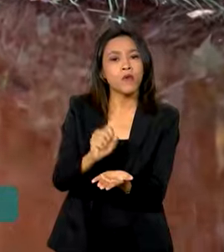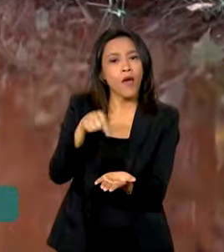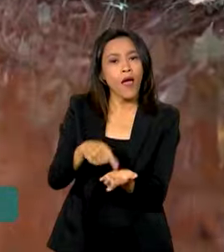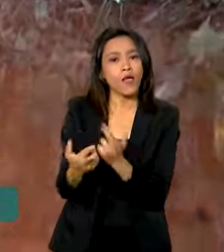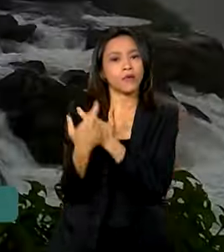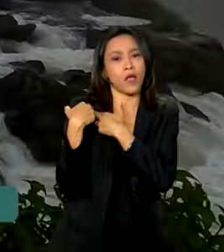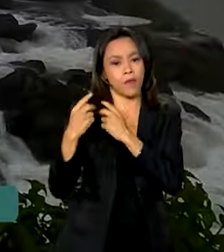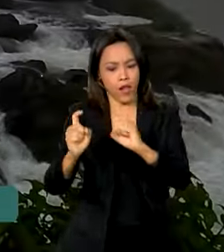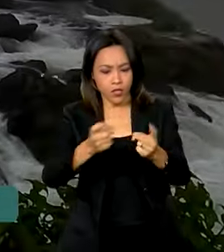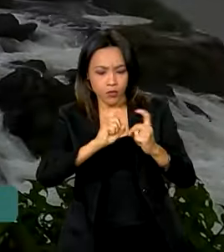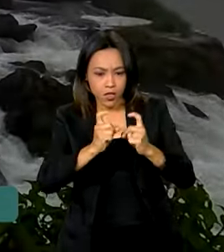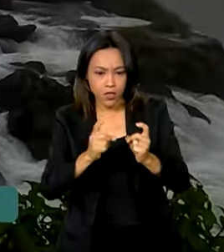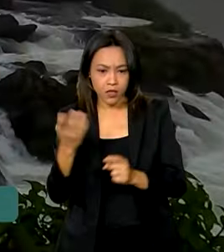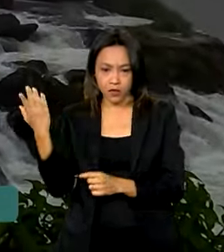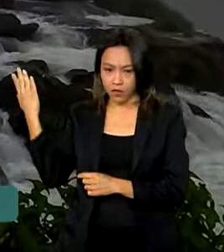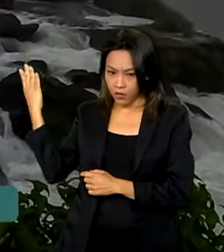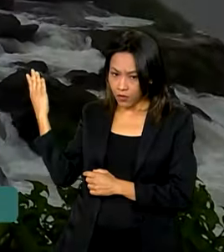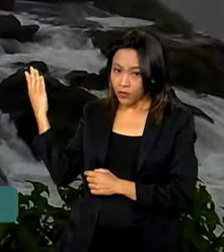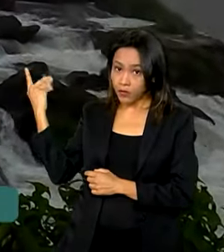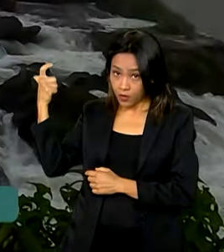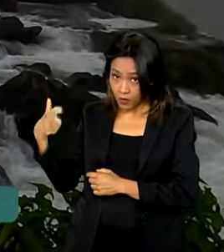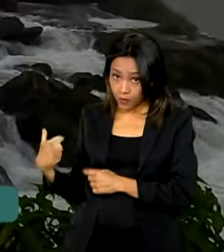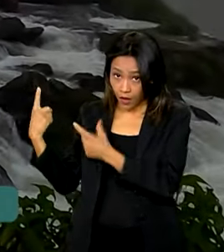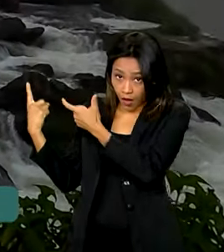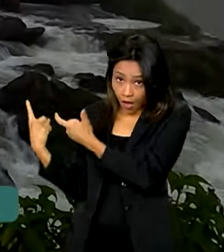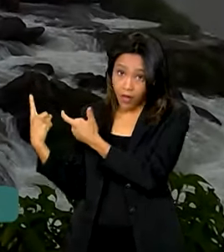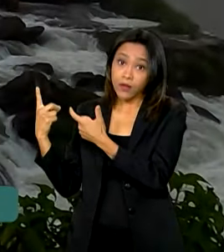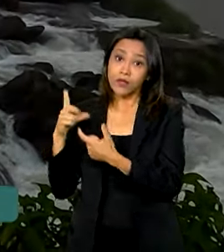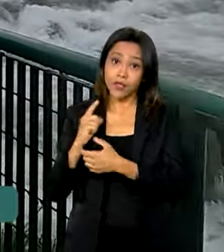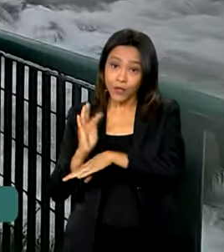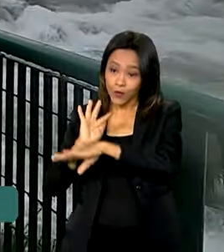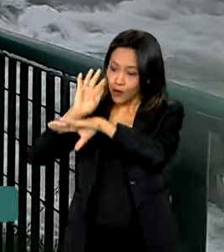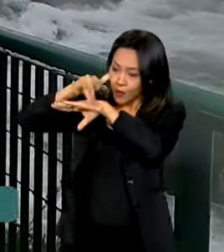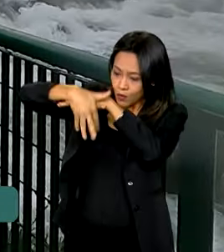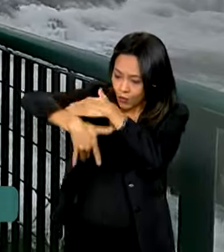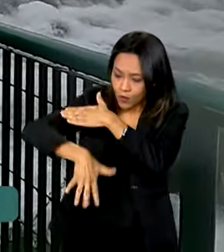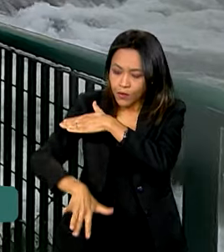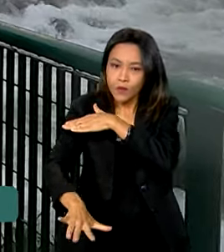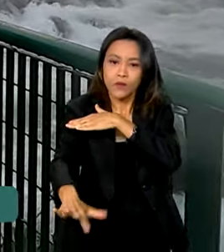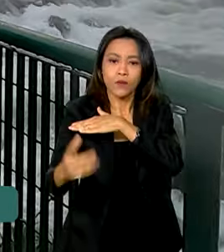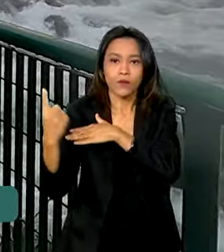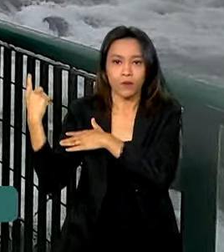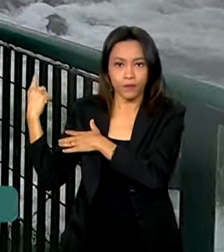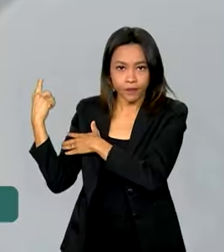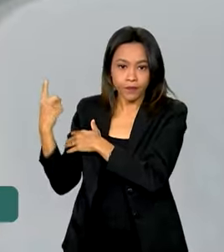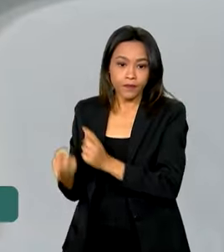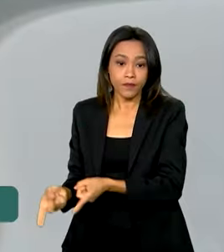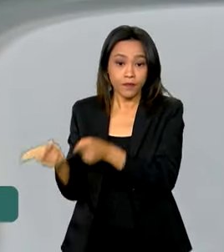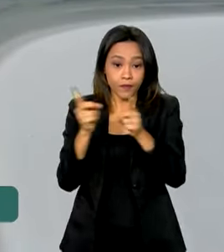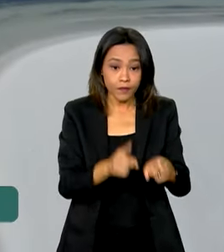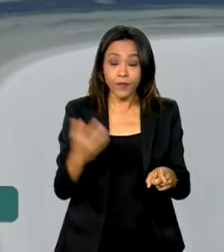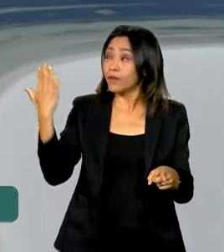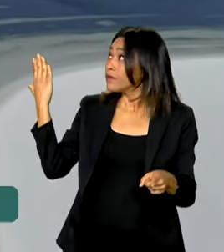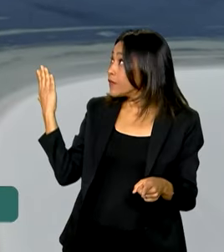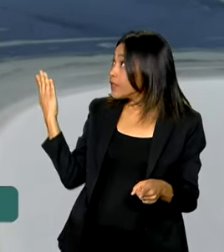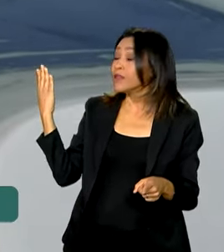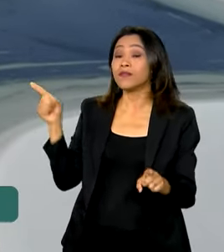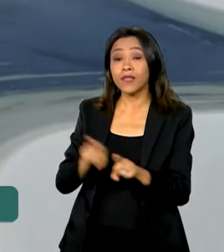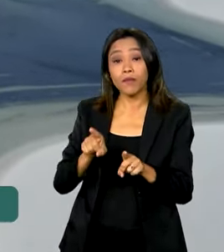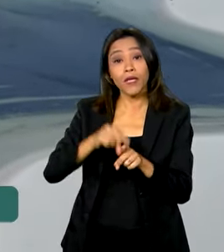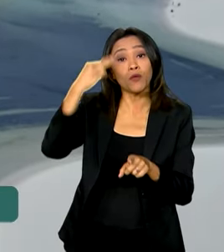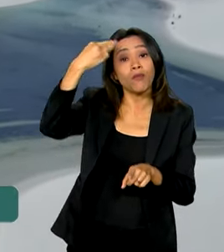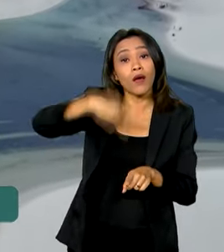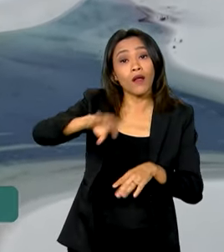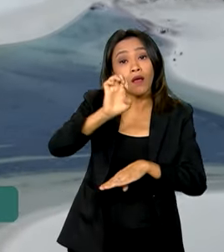de áreas como o Parque Nacional do Iguaçu, que abriga as famosas Cataratas do Iguaçu, e o Parque Nacional dos